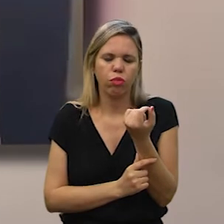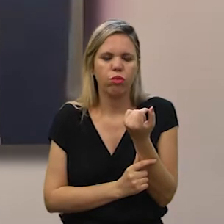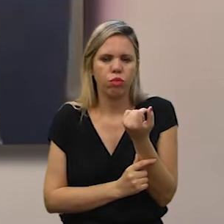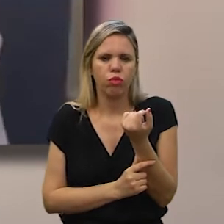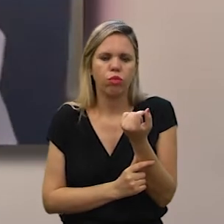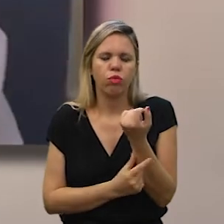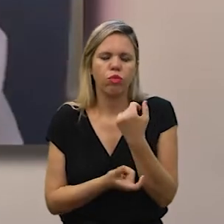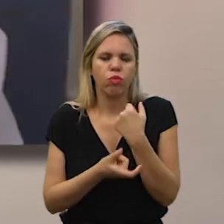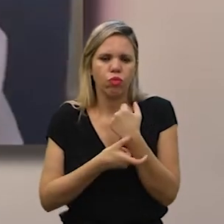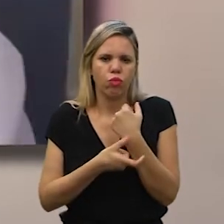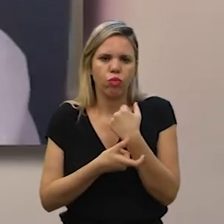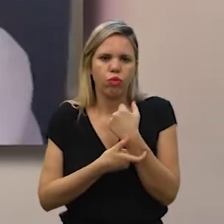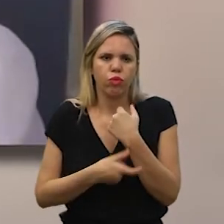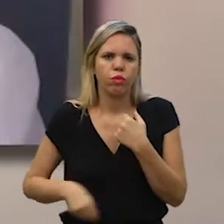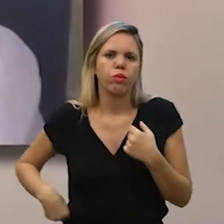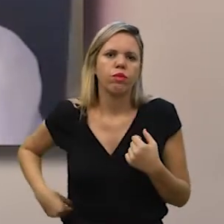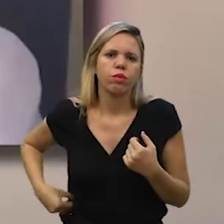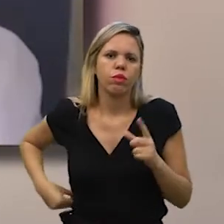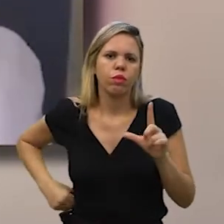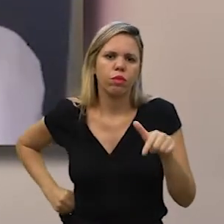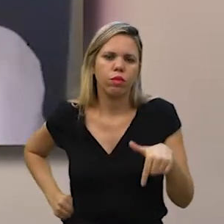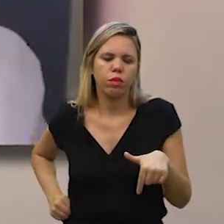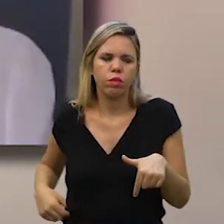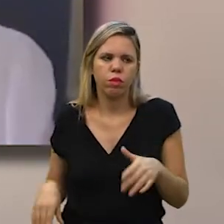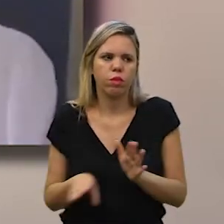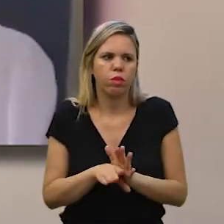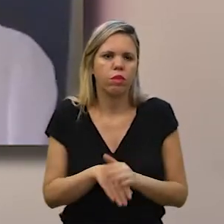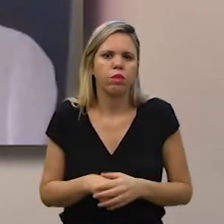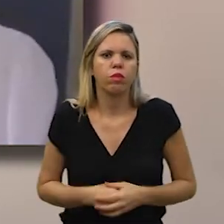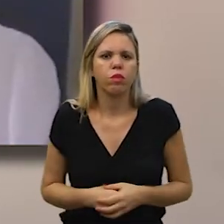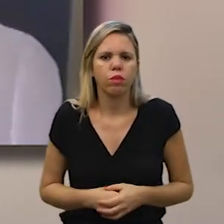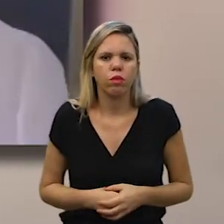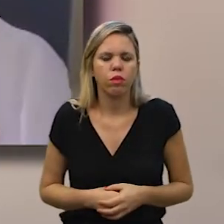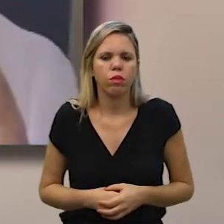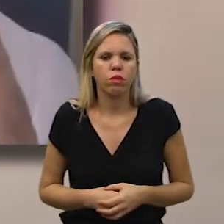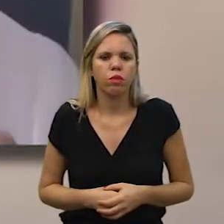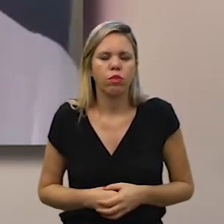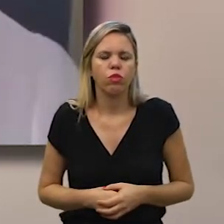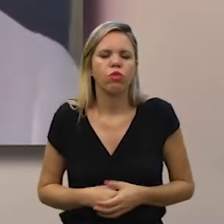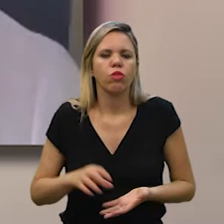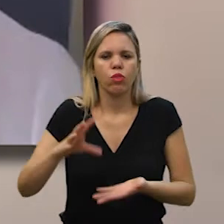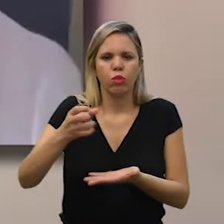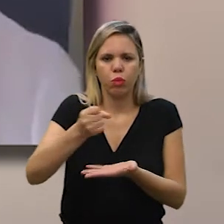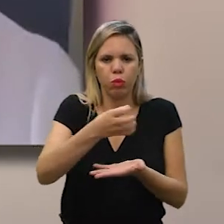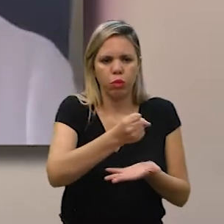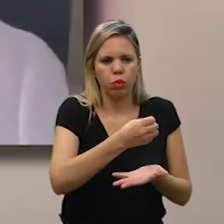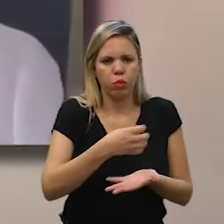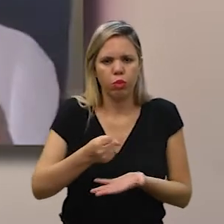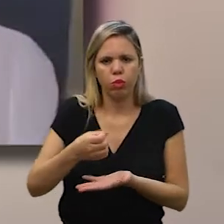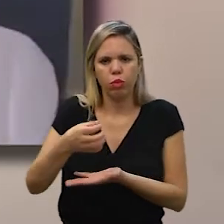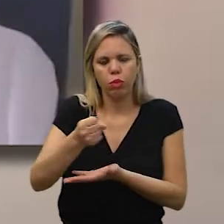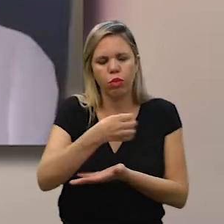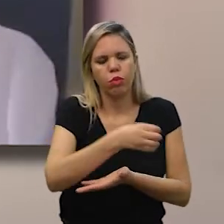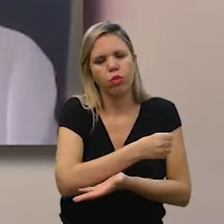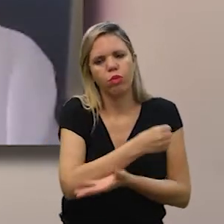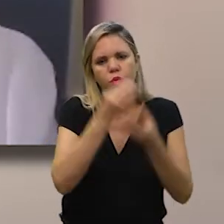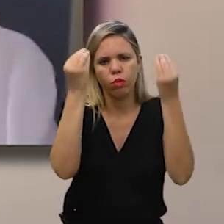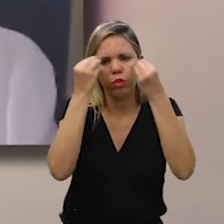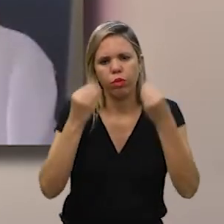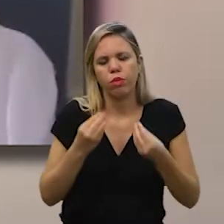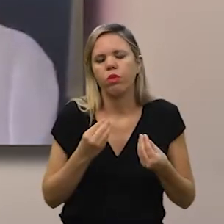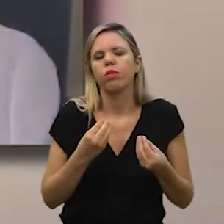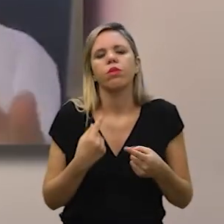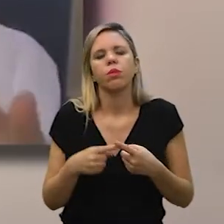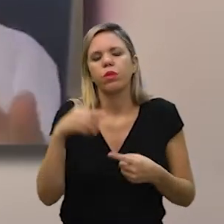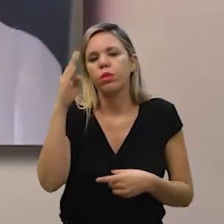uma pulseira de relógio, né? E depois vem os cosméticos. E aí é que